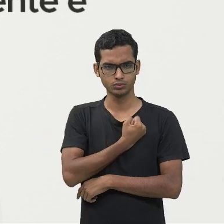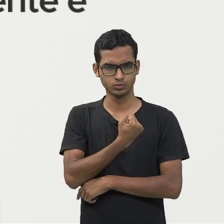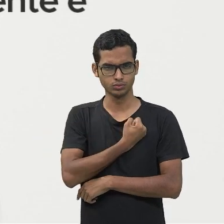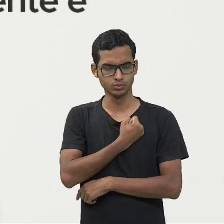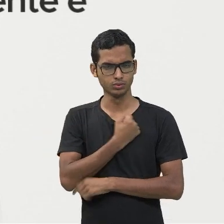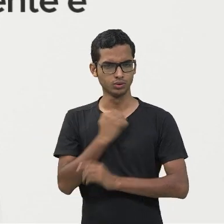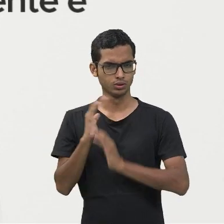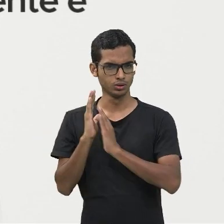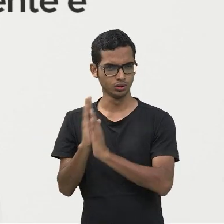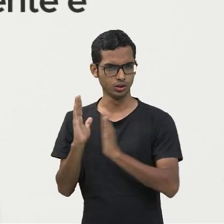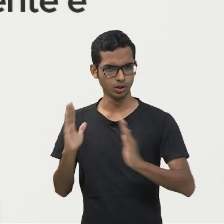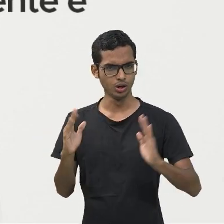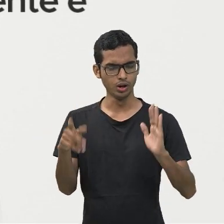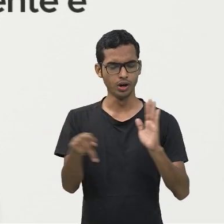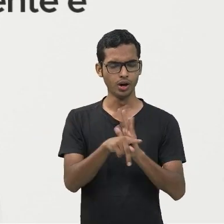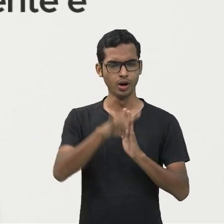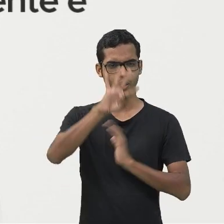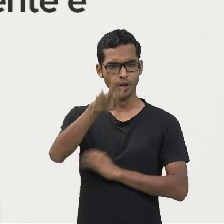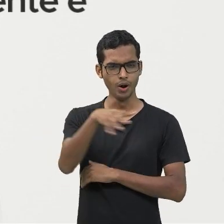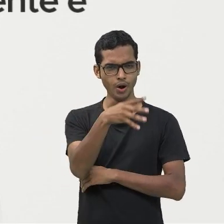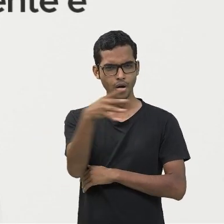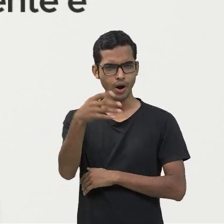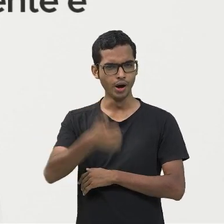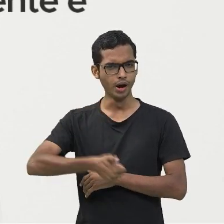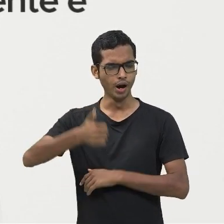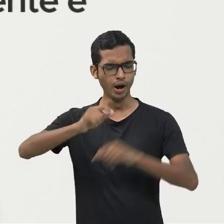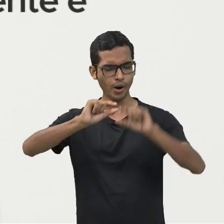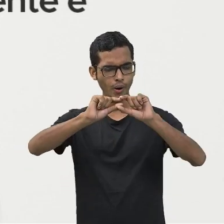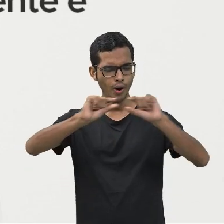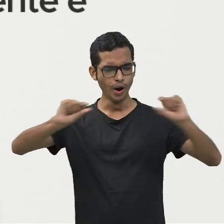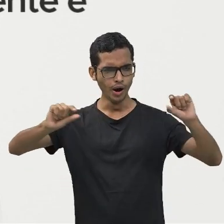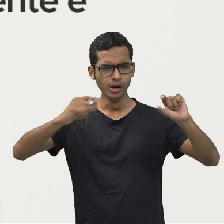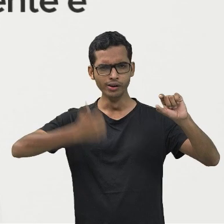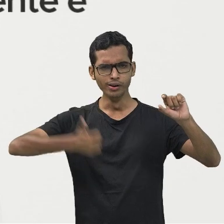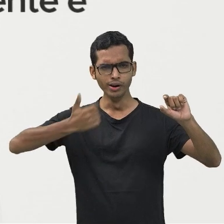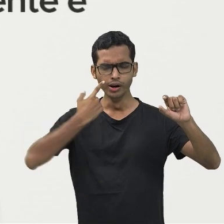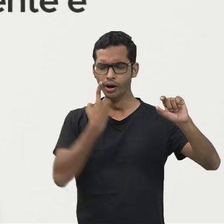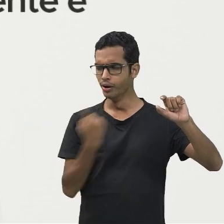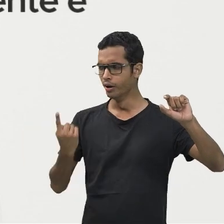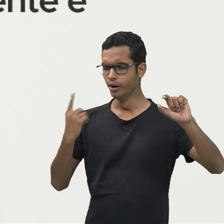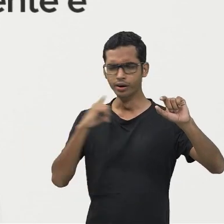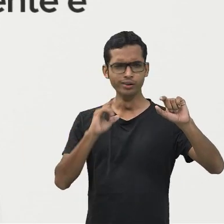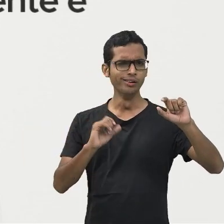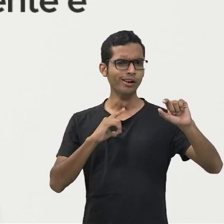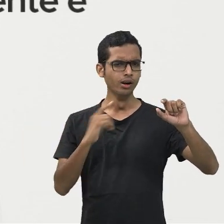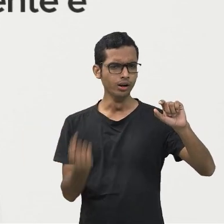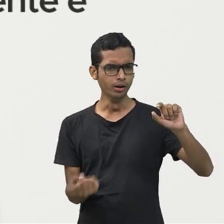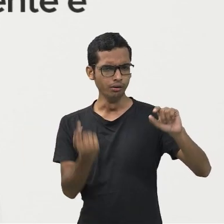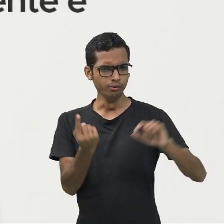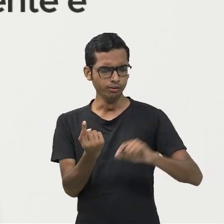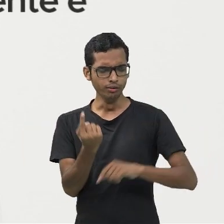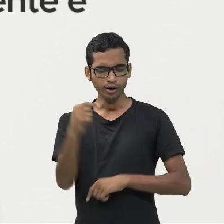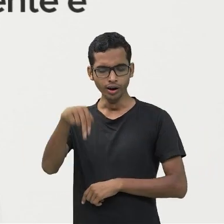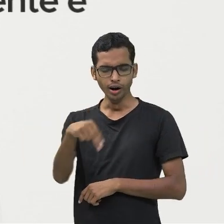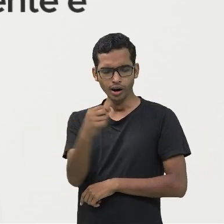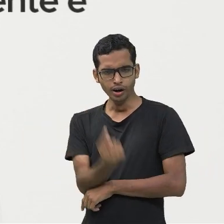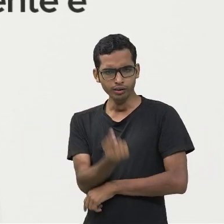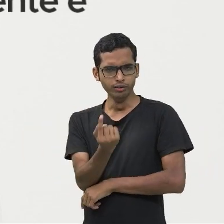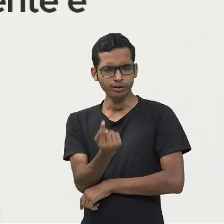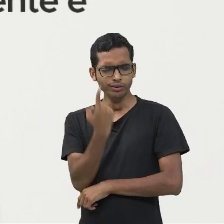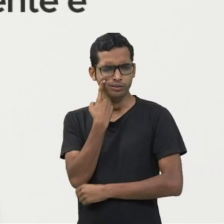ó, na minha tabela, na primeira linha. Então, quando meu n for 1, ó, quando meu